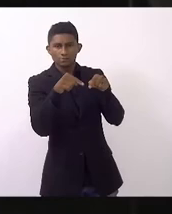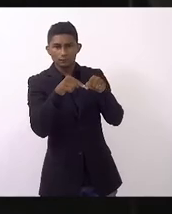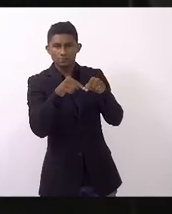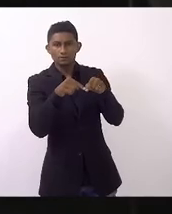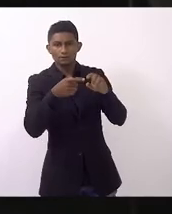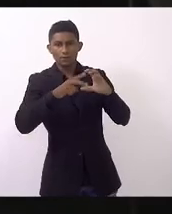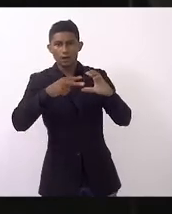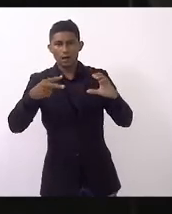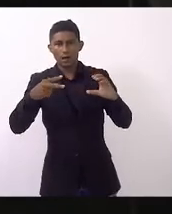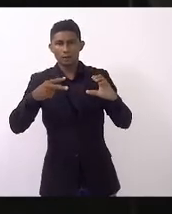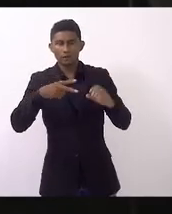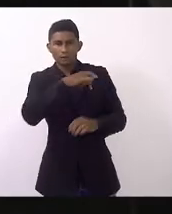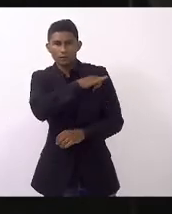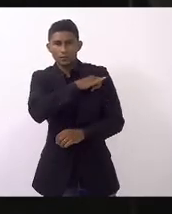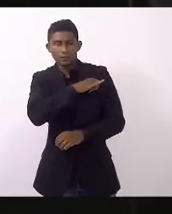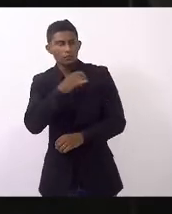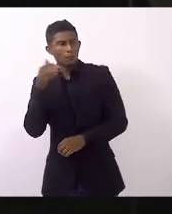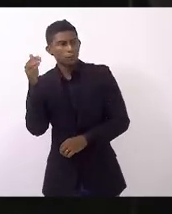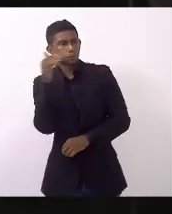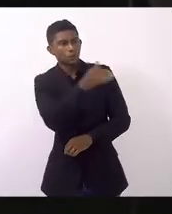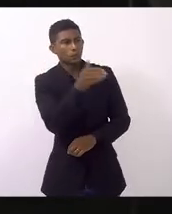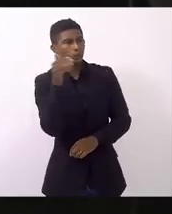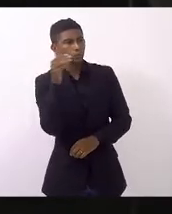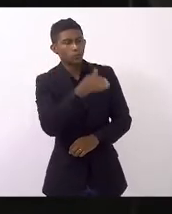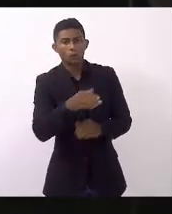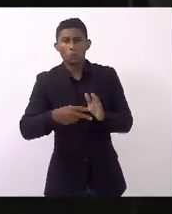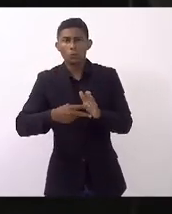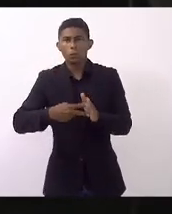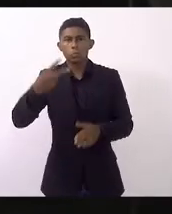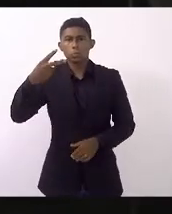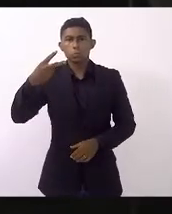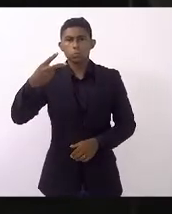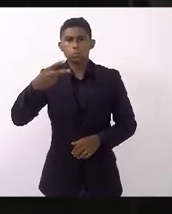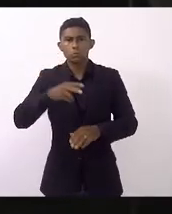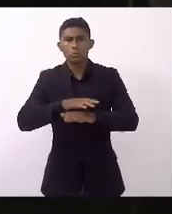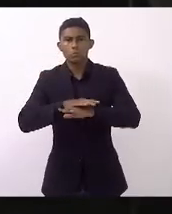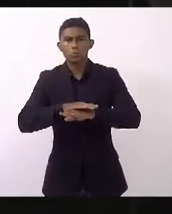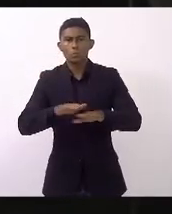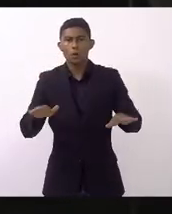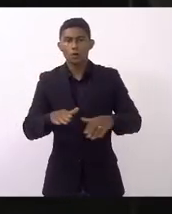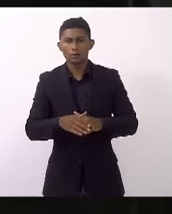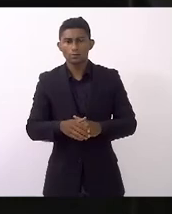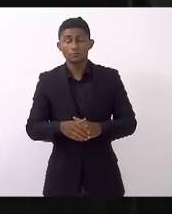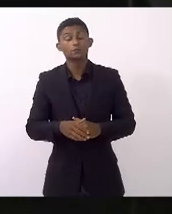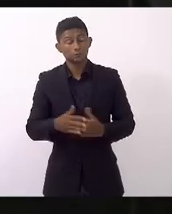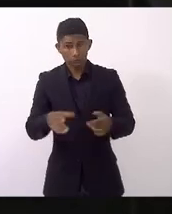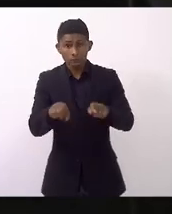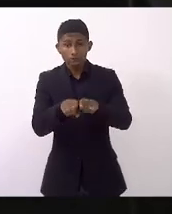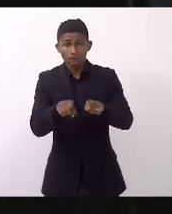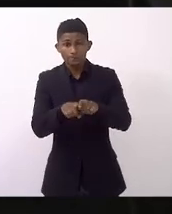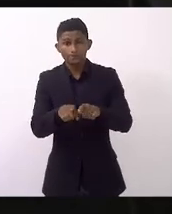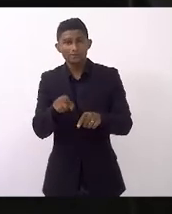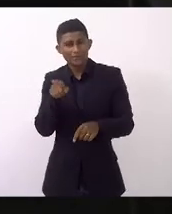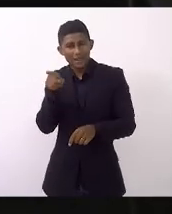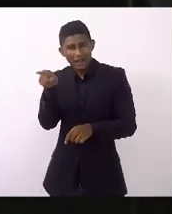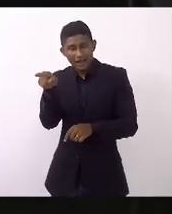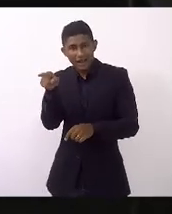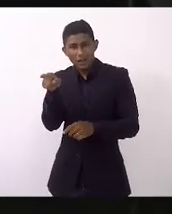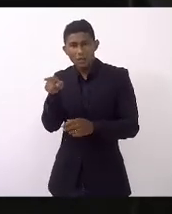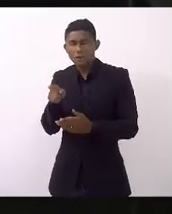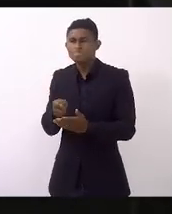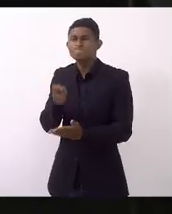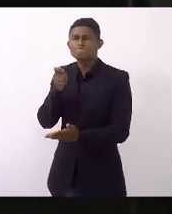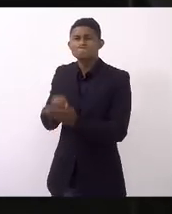Rio de Janeiro, presidente. E que ele era explorado para fazer